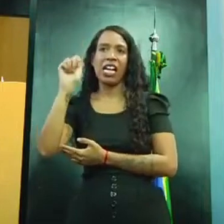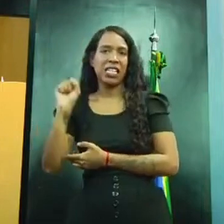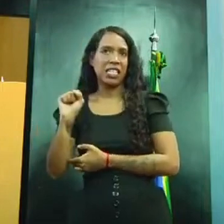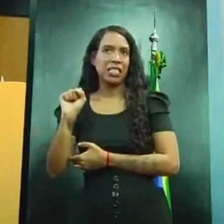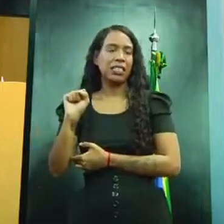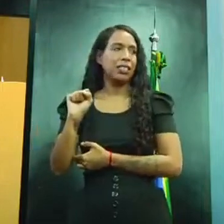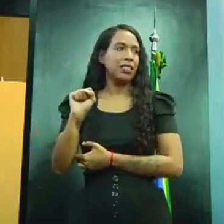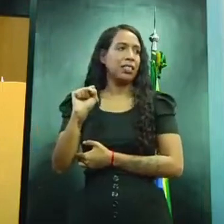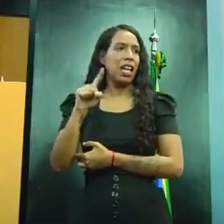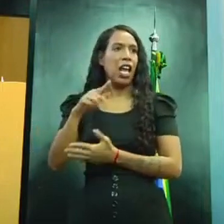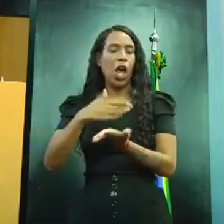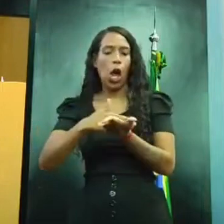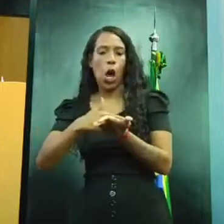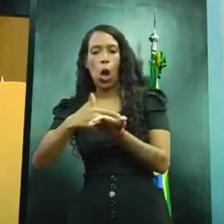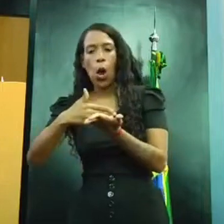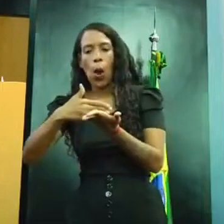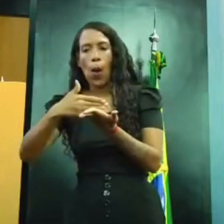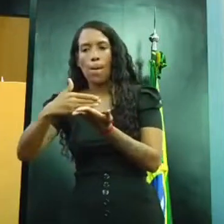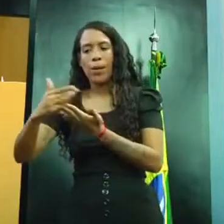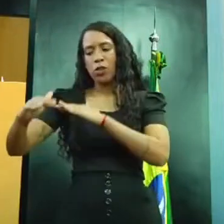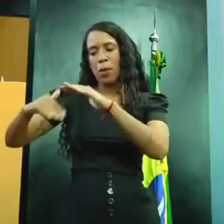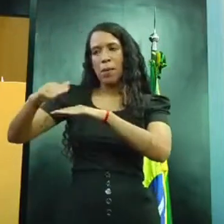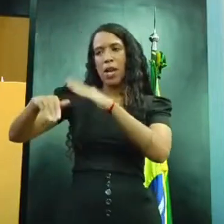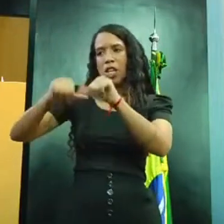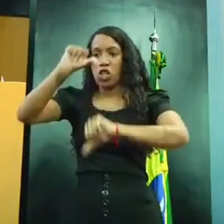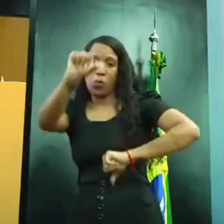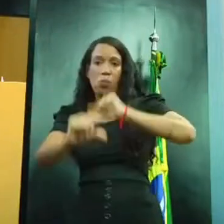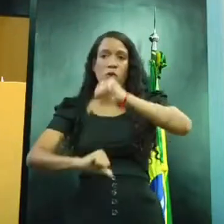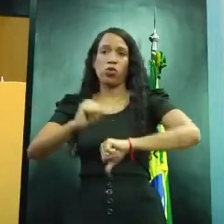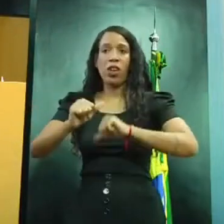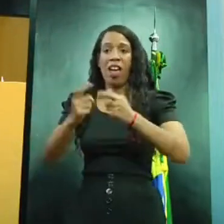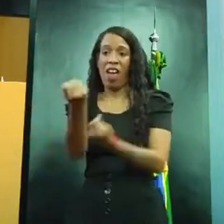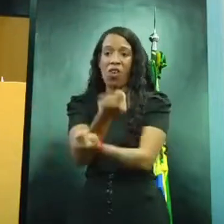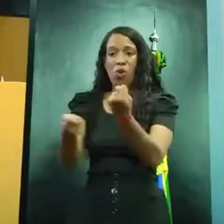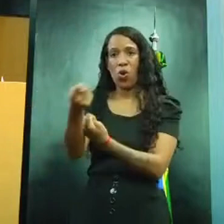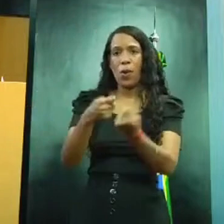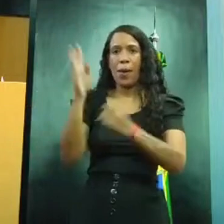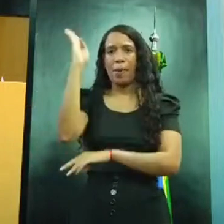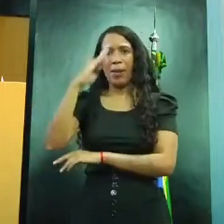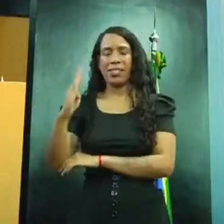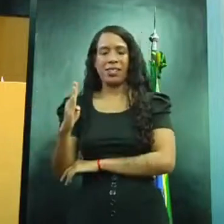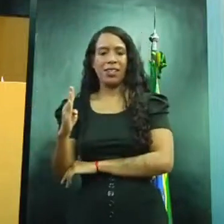que iniciou o processo de transformação da economia brasileira,